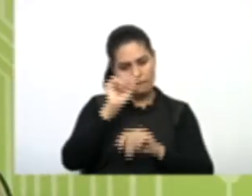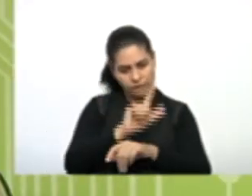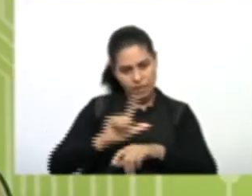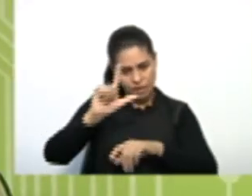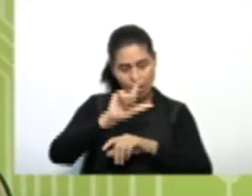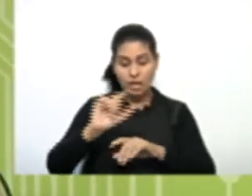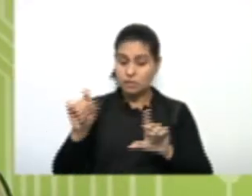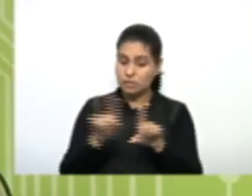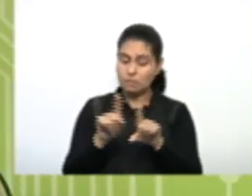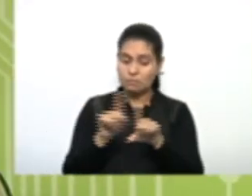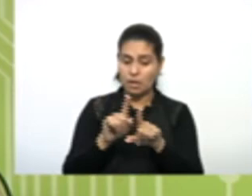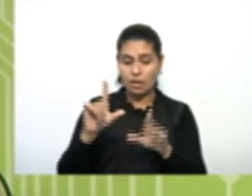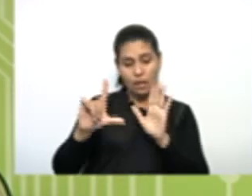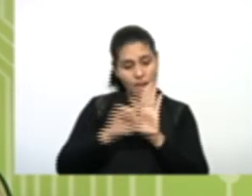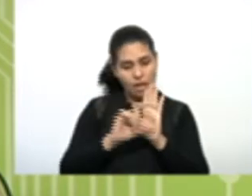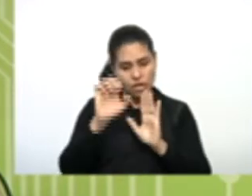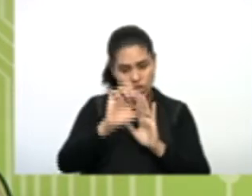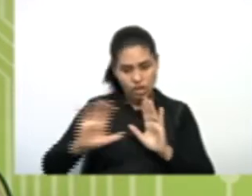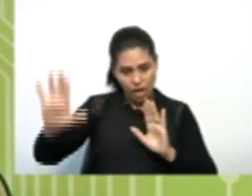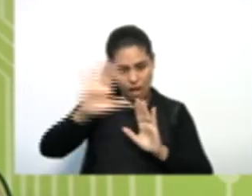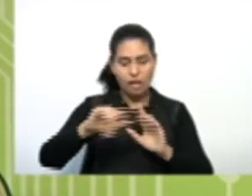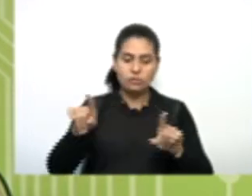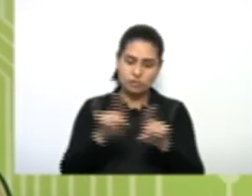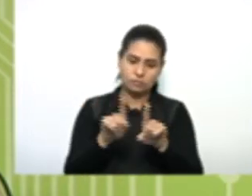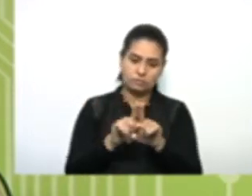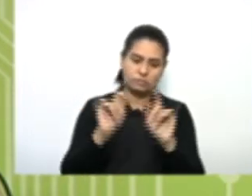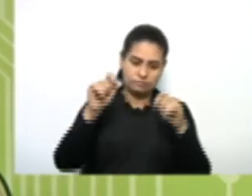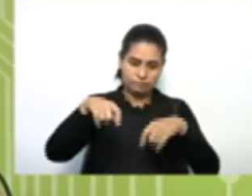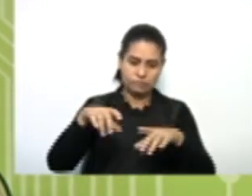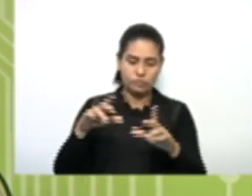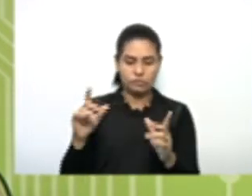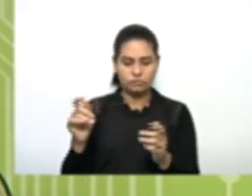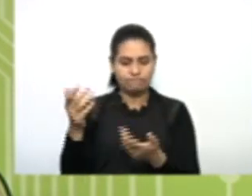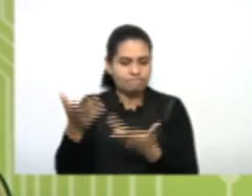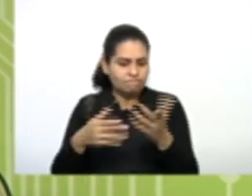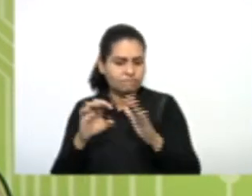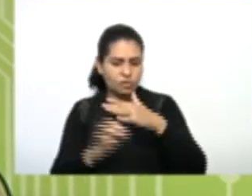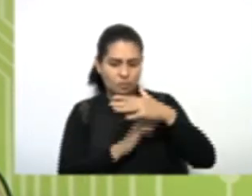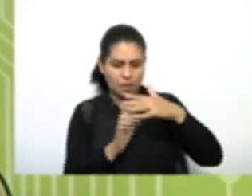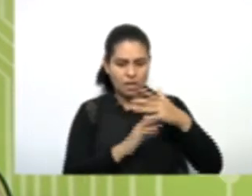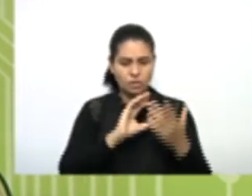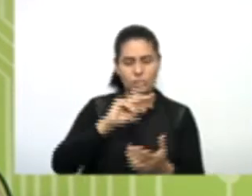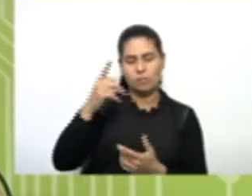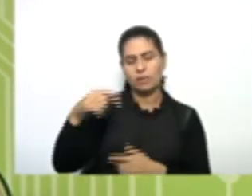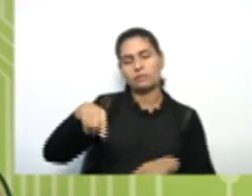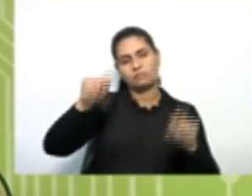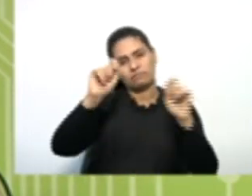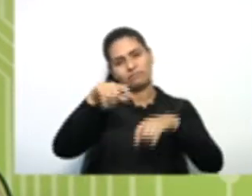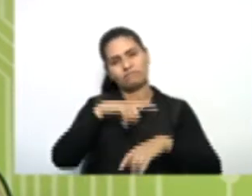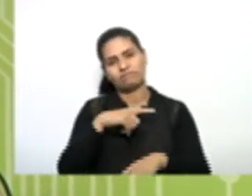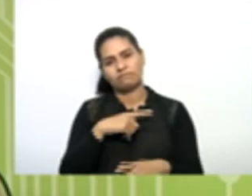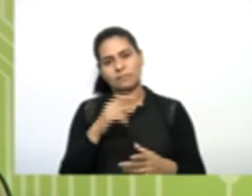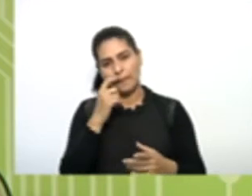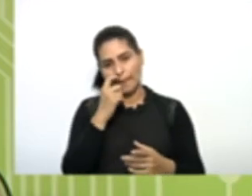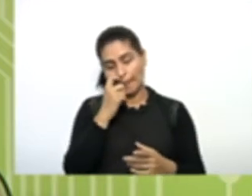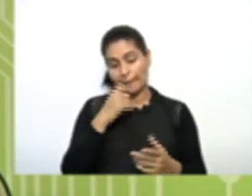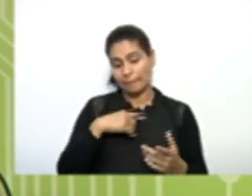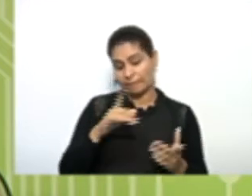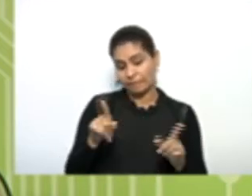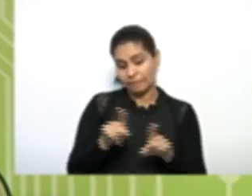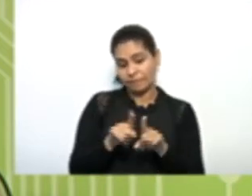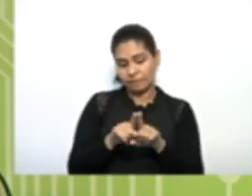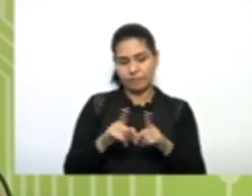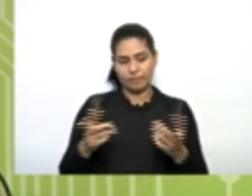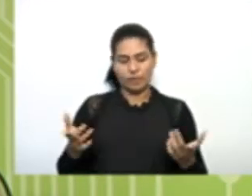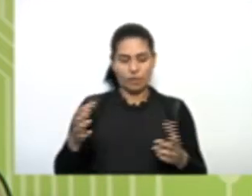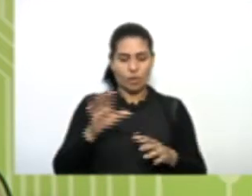estaduais, mas a gente está independente em relação a outras cooperativas, outras empresas e outros órgãos que estão